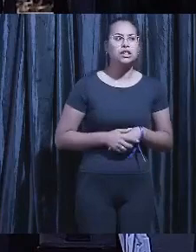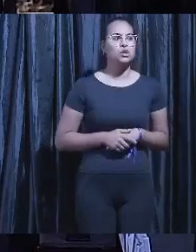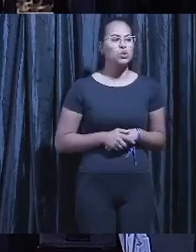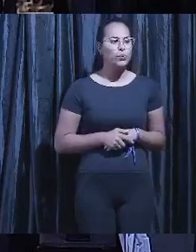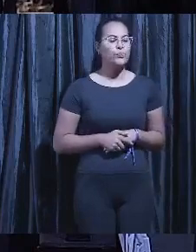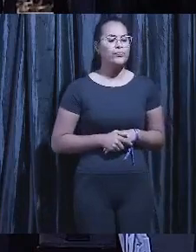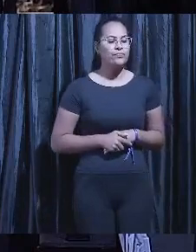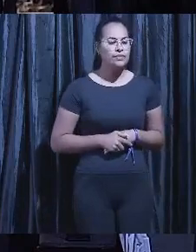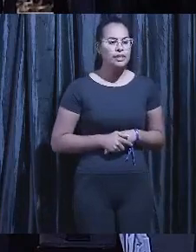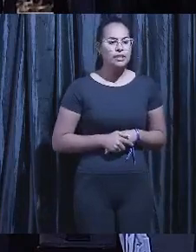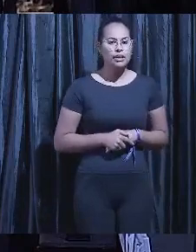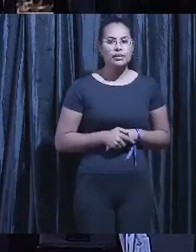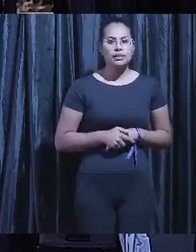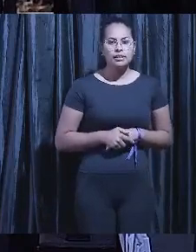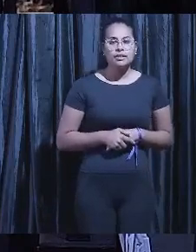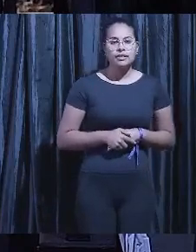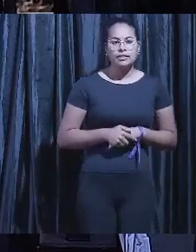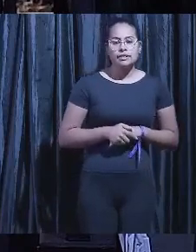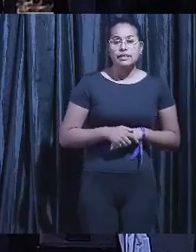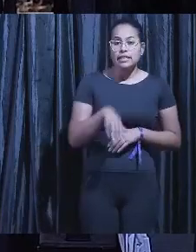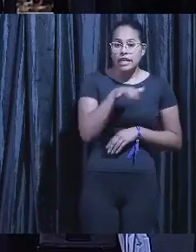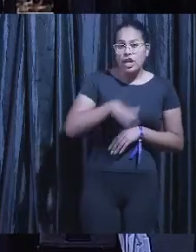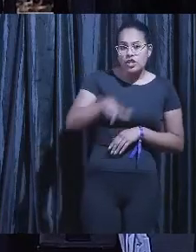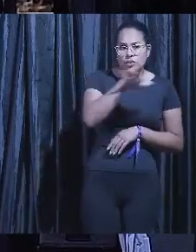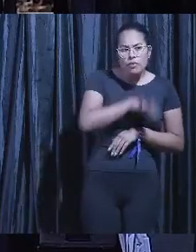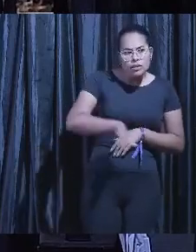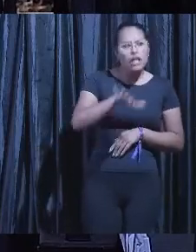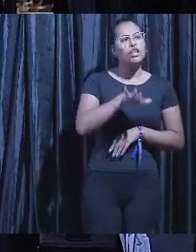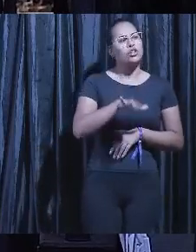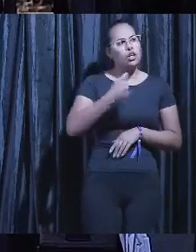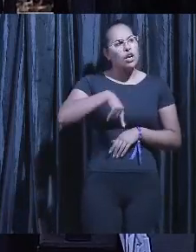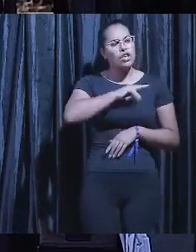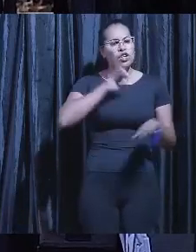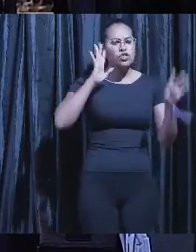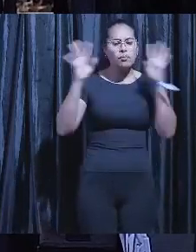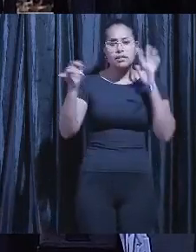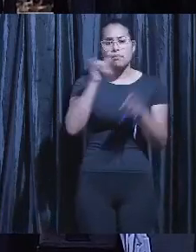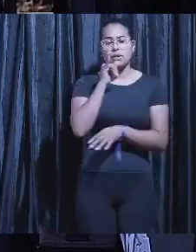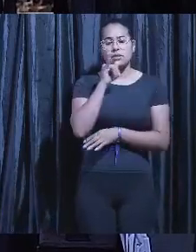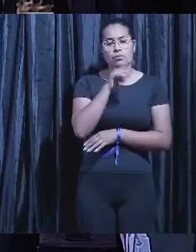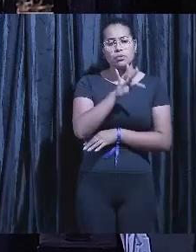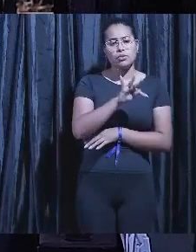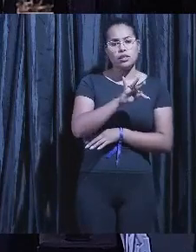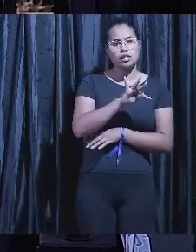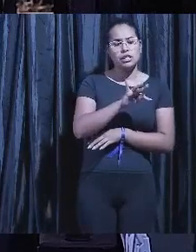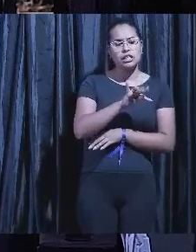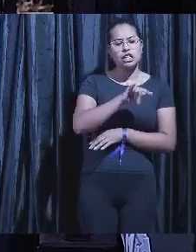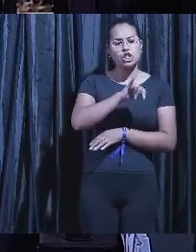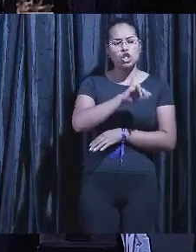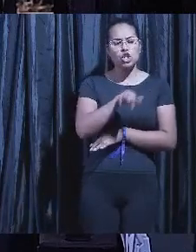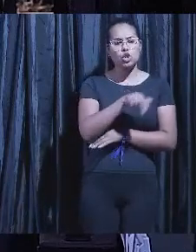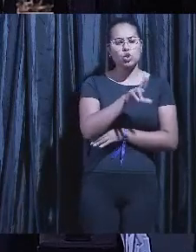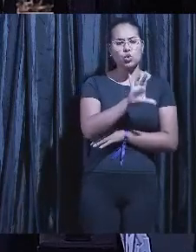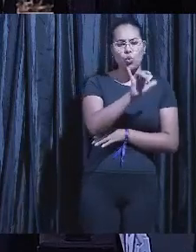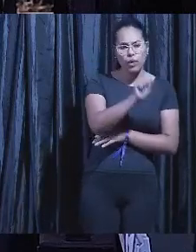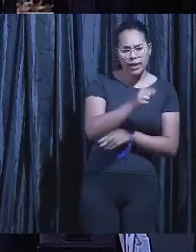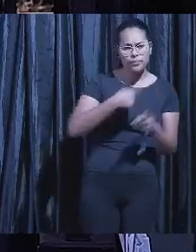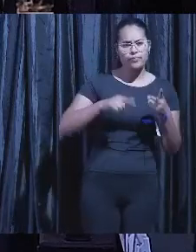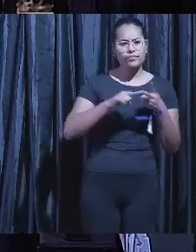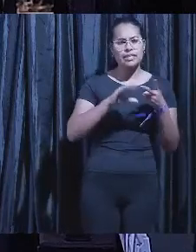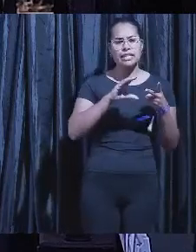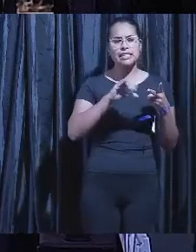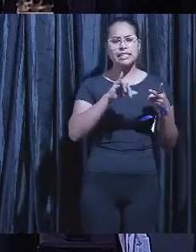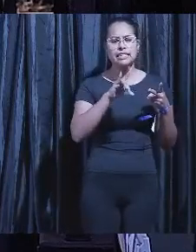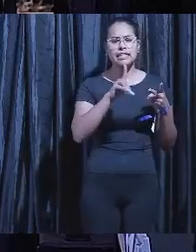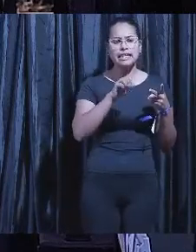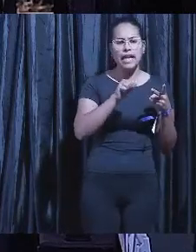restante da população. Quando você pensa em territórios de classe média, como a Tijuca e Cidade de Deus, a discrepância da